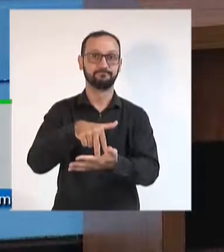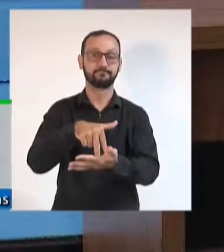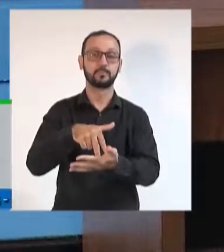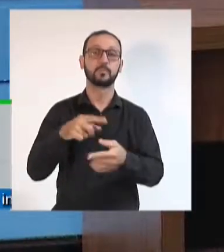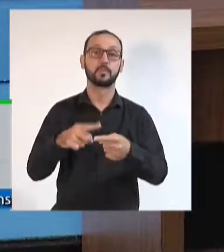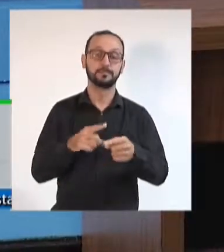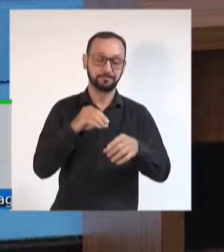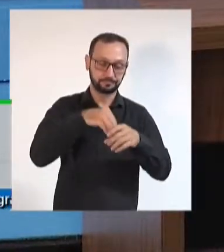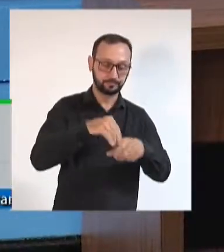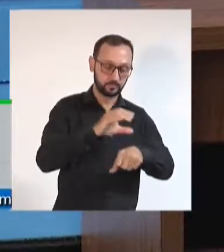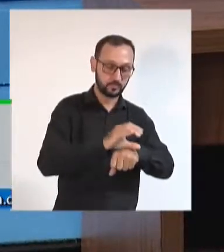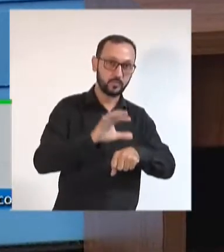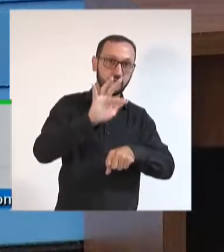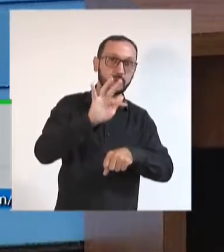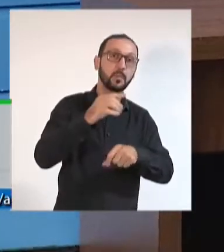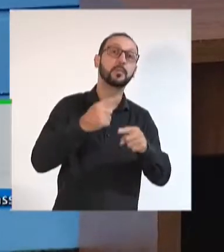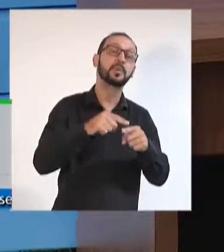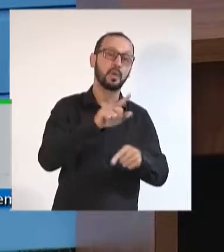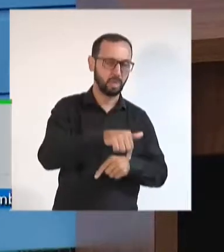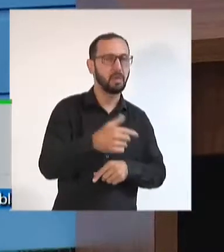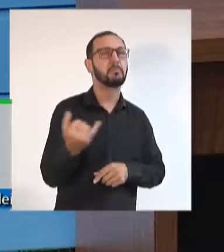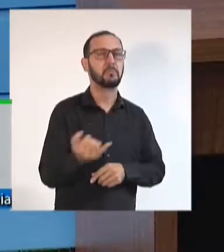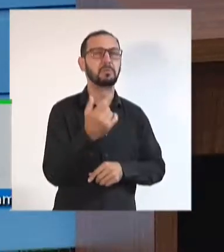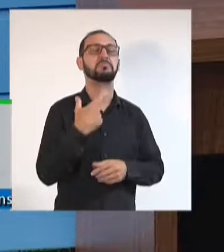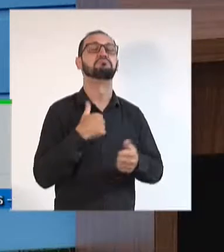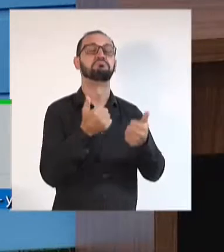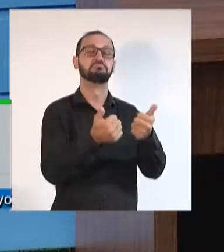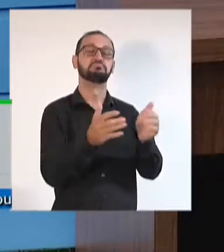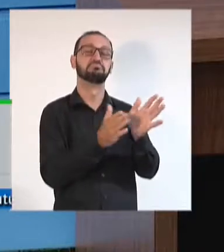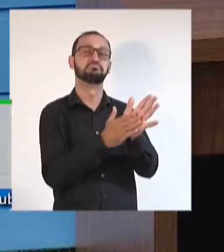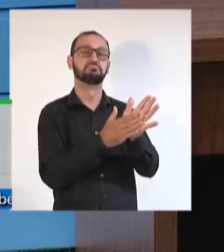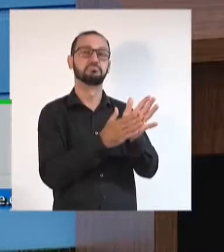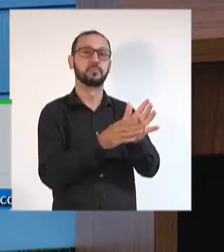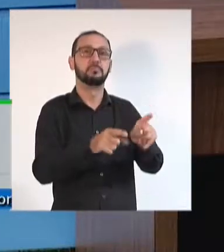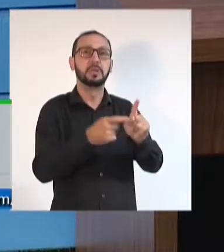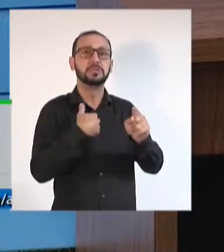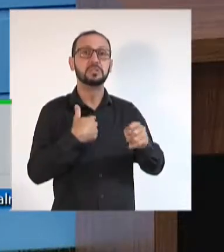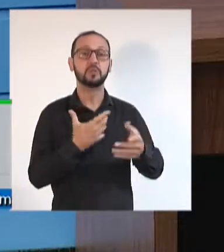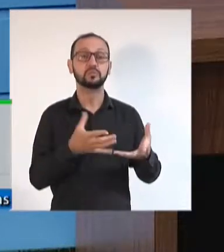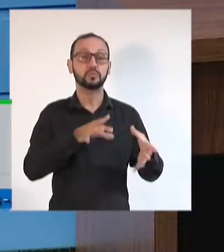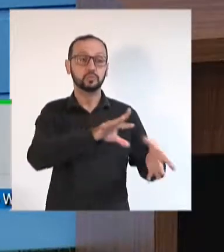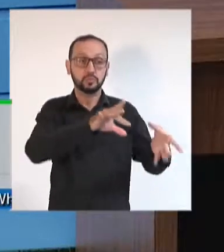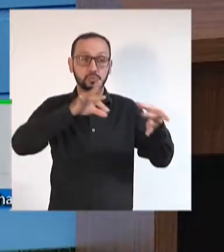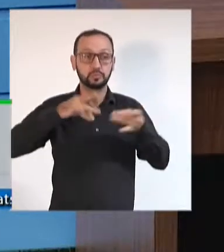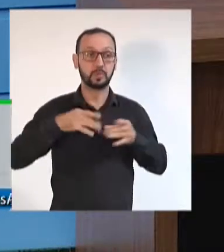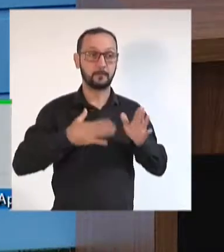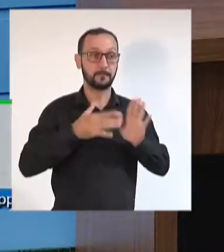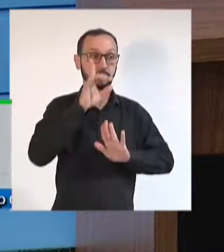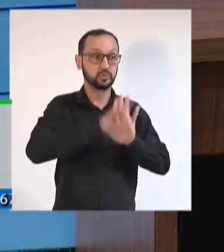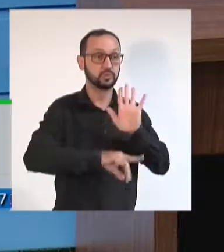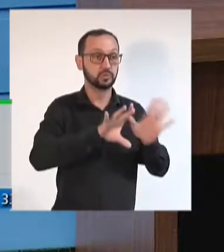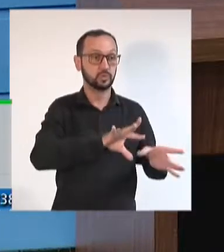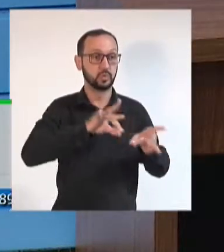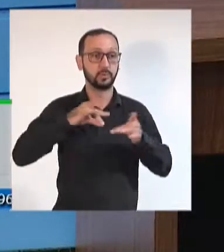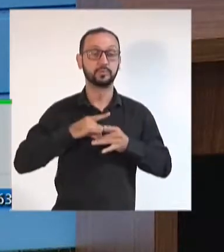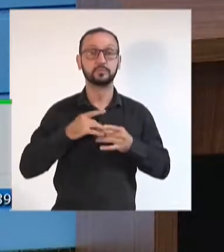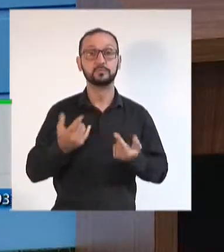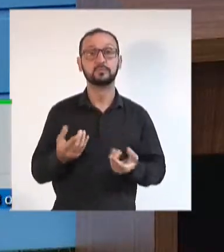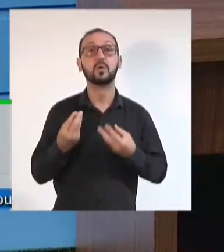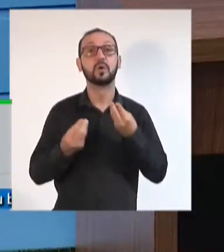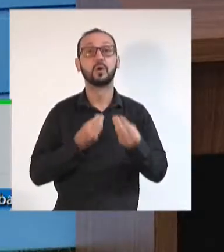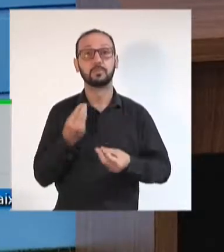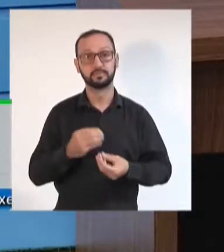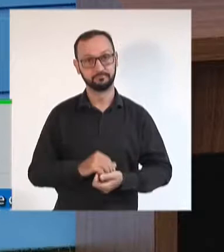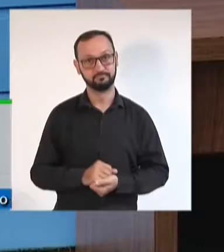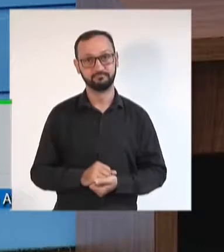na Constituição Federal, ele é importante, está lá garantido. Mas se eu não faço valer os meus direitos, eu vou